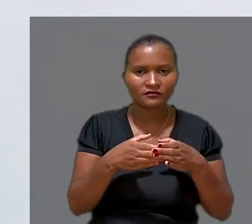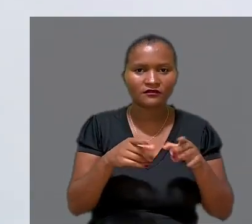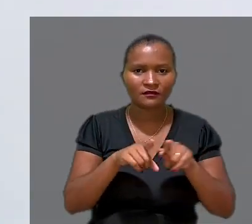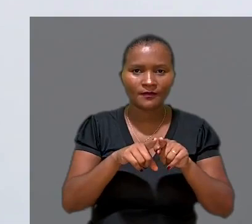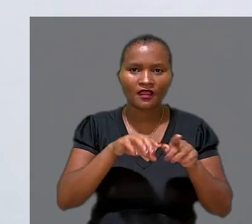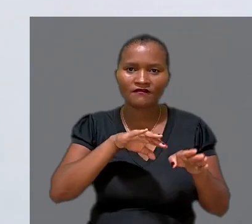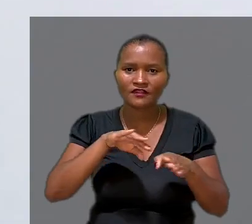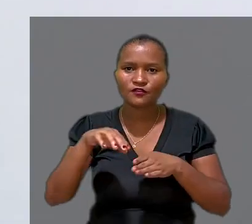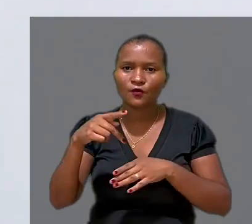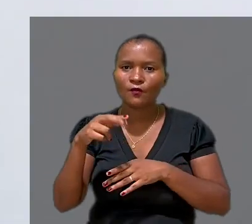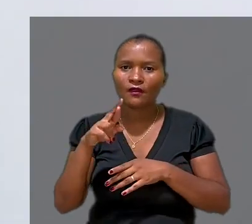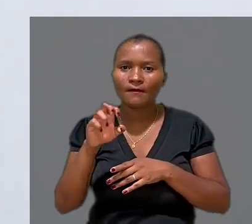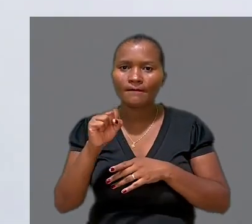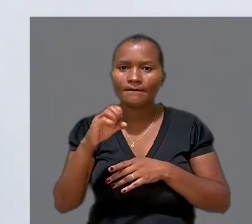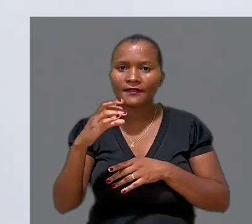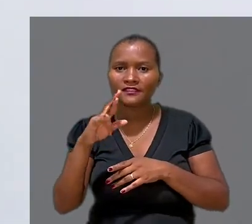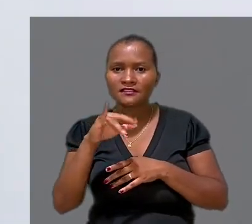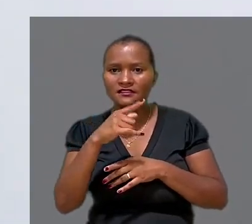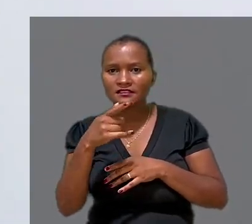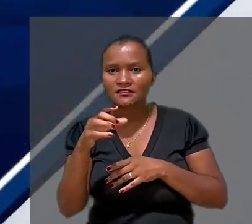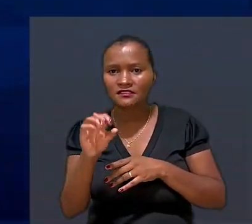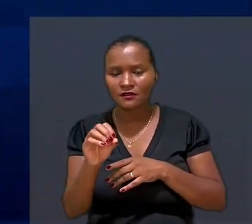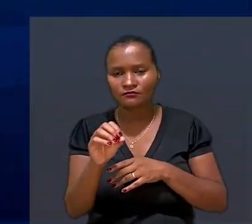prescrição aplicada em decisão anterior.